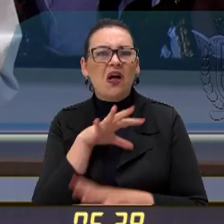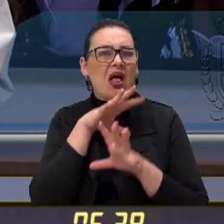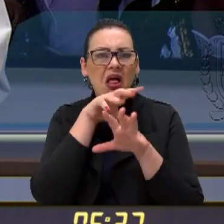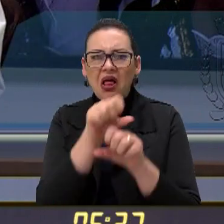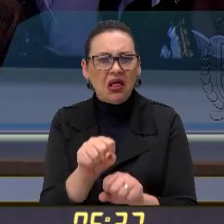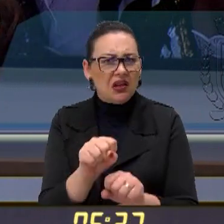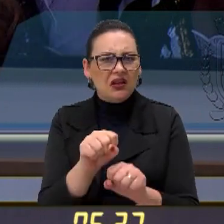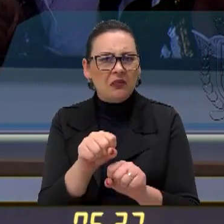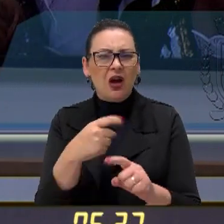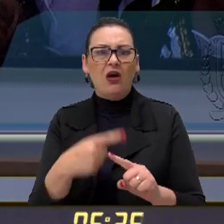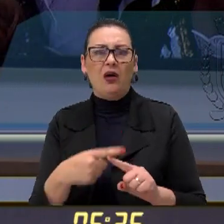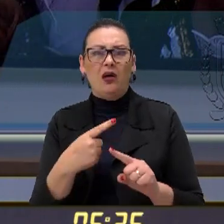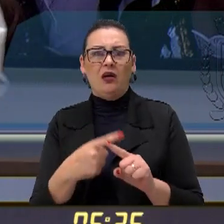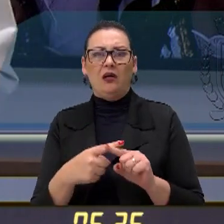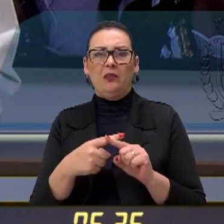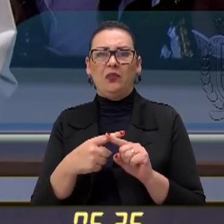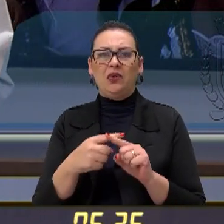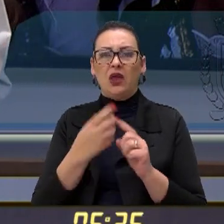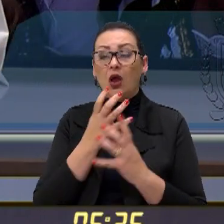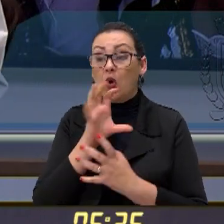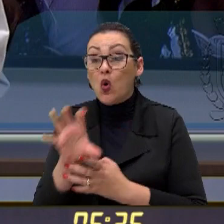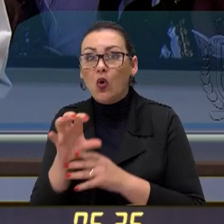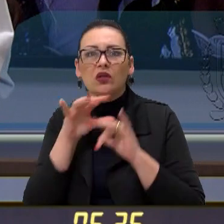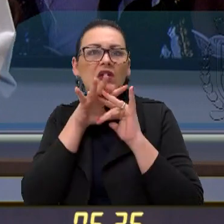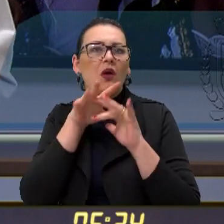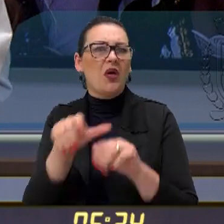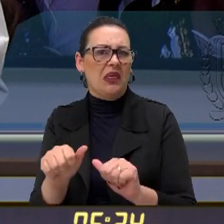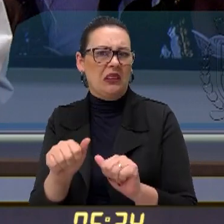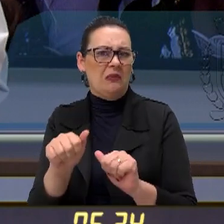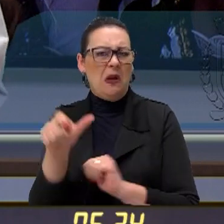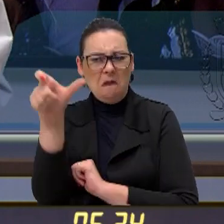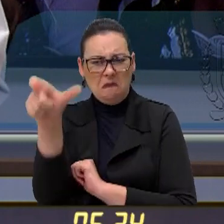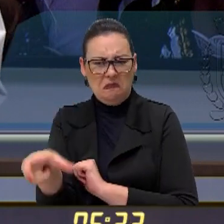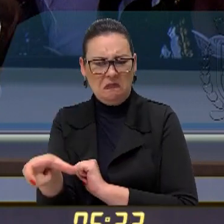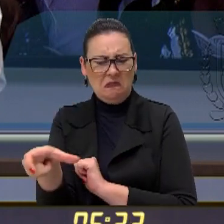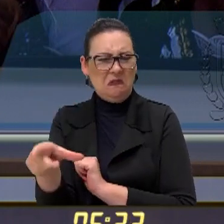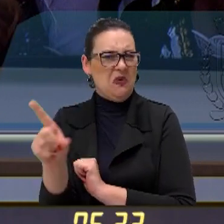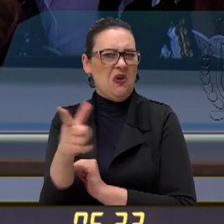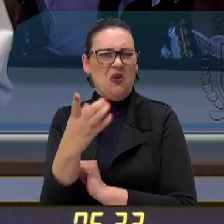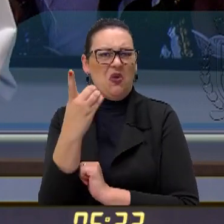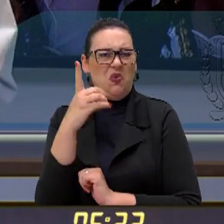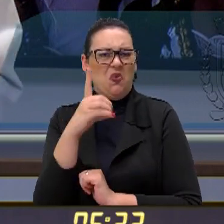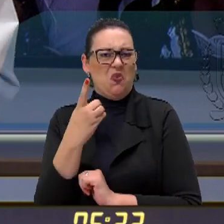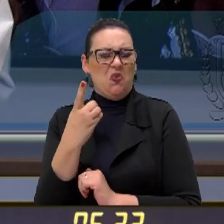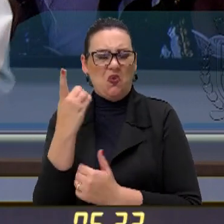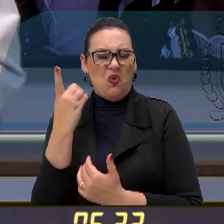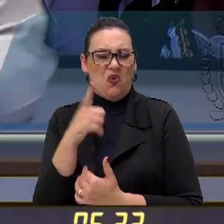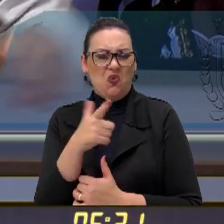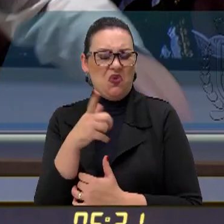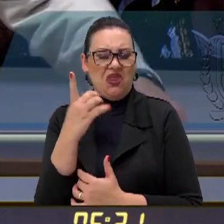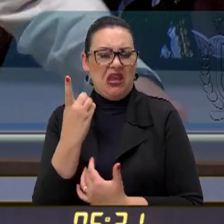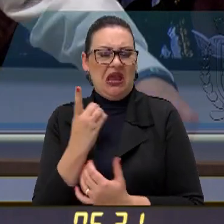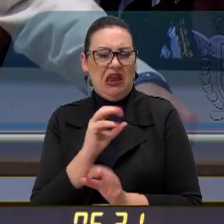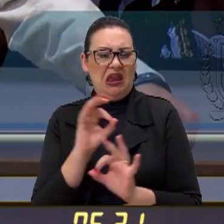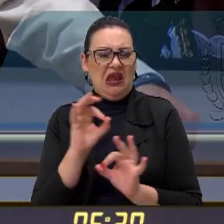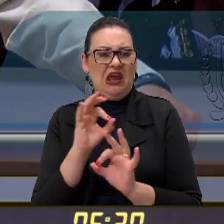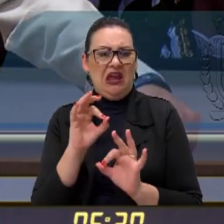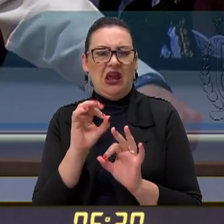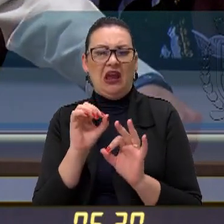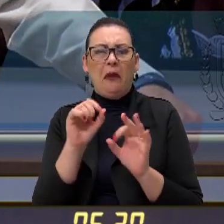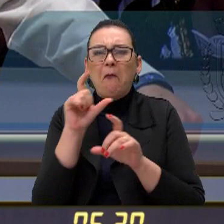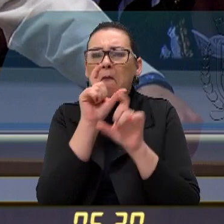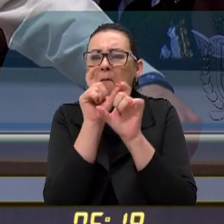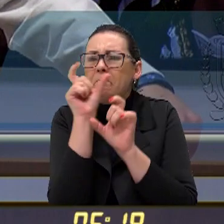animal, porque vai ofender os animais. Uma pessoa dessas não tem qualificação ou não tem